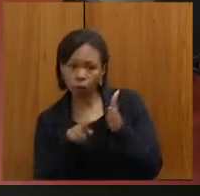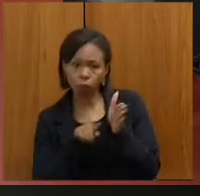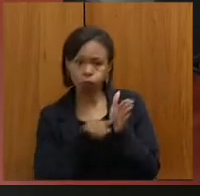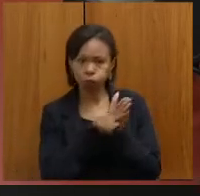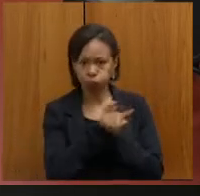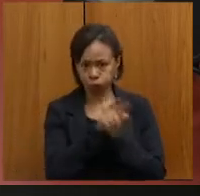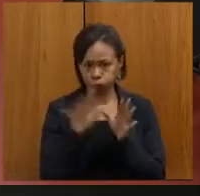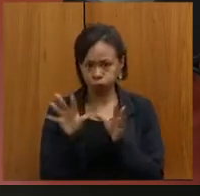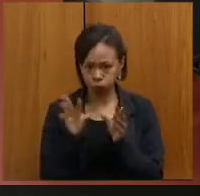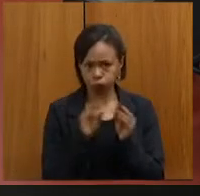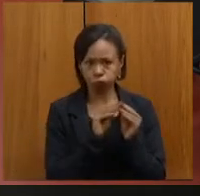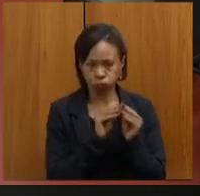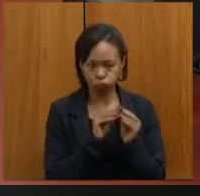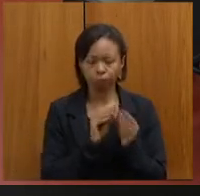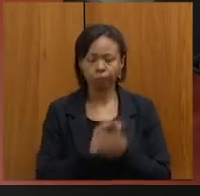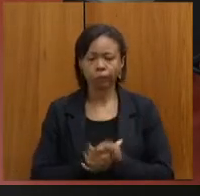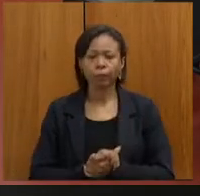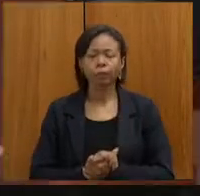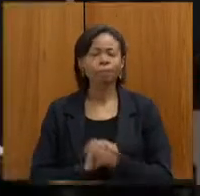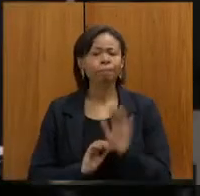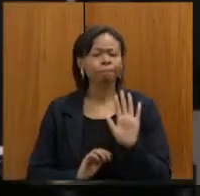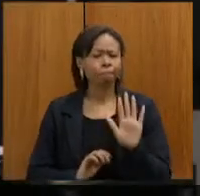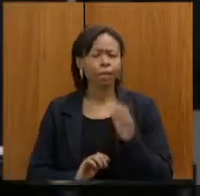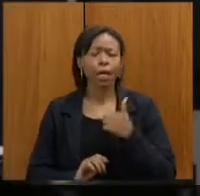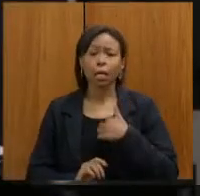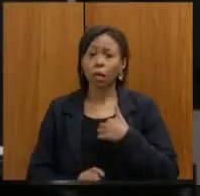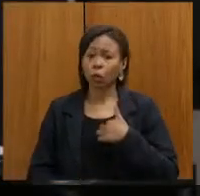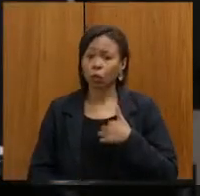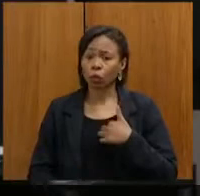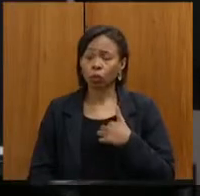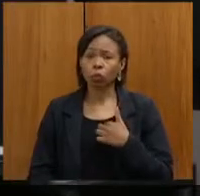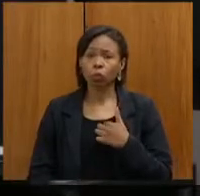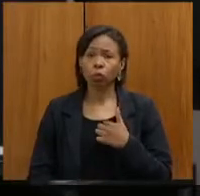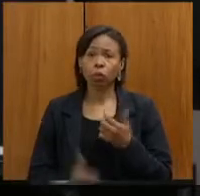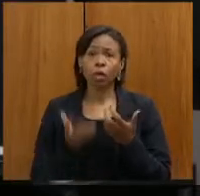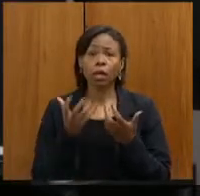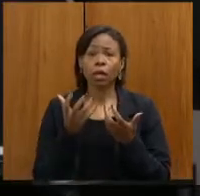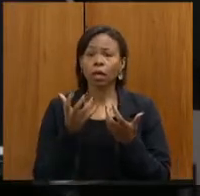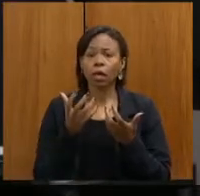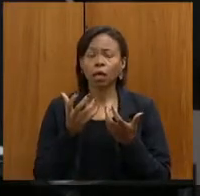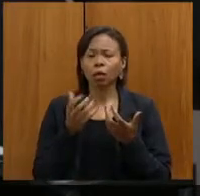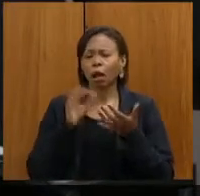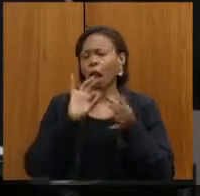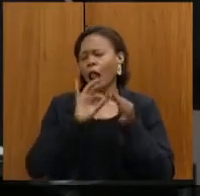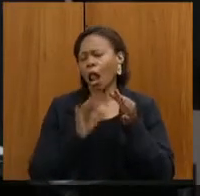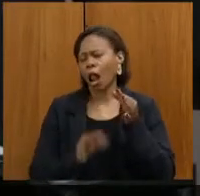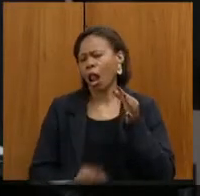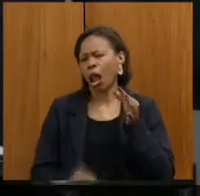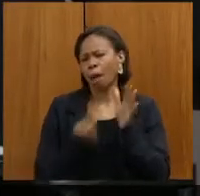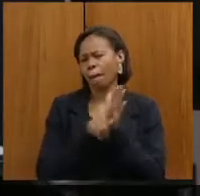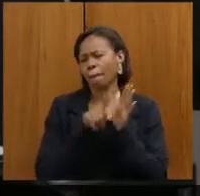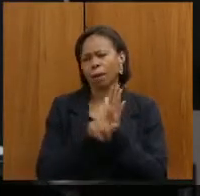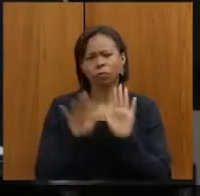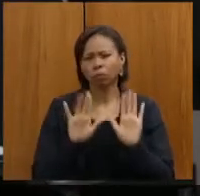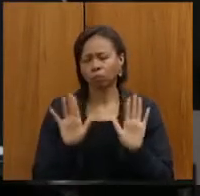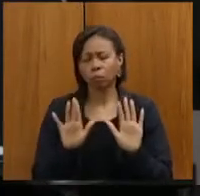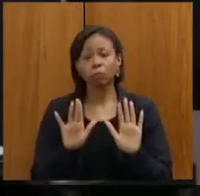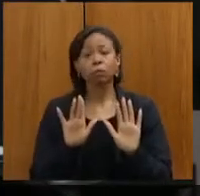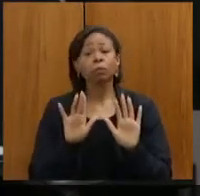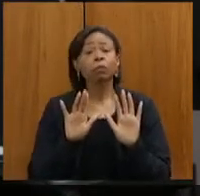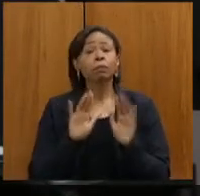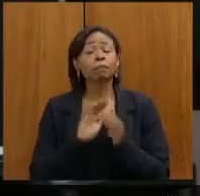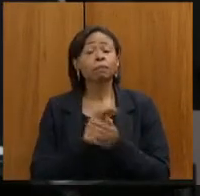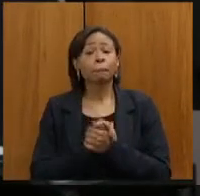do Secretário é o meu no meu caso responda querem ter de alunos com perguntas ao secretar